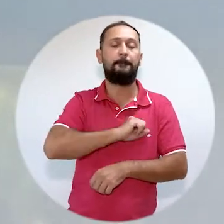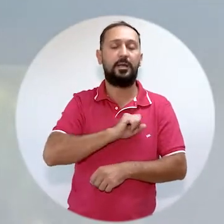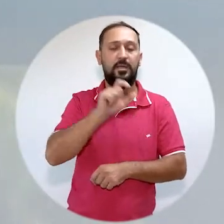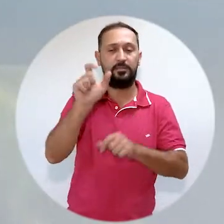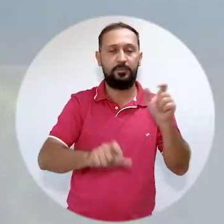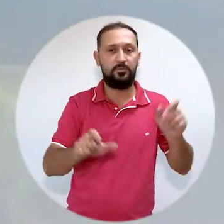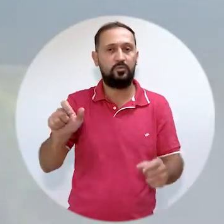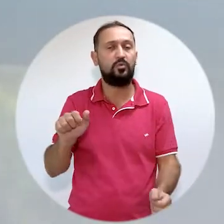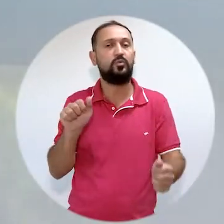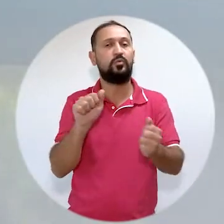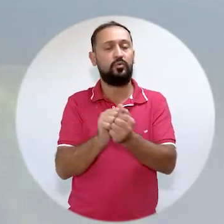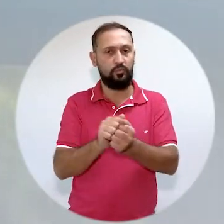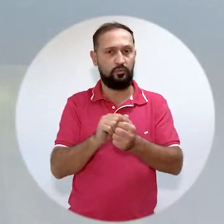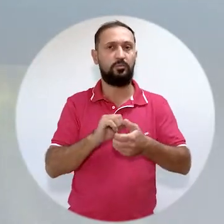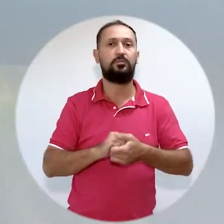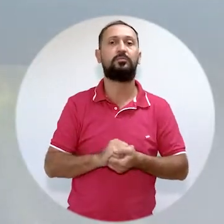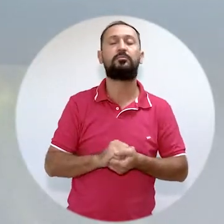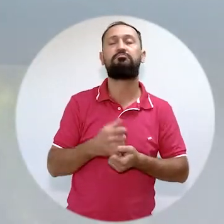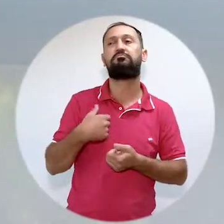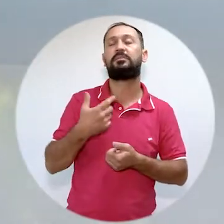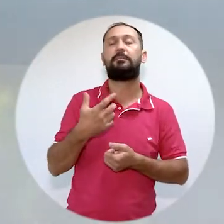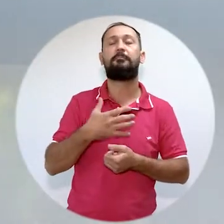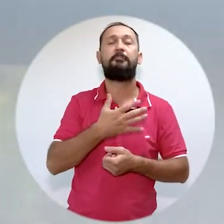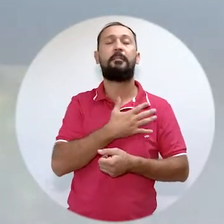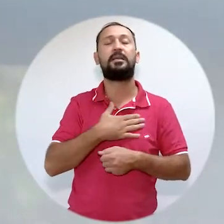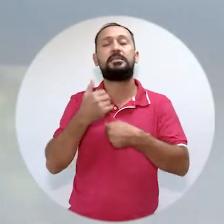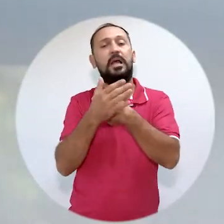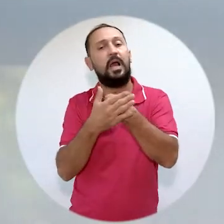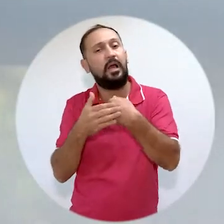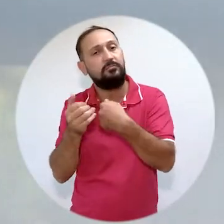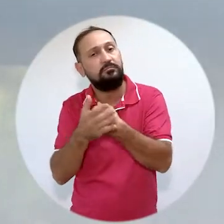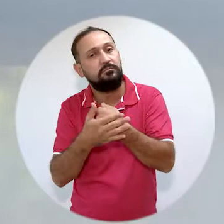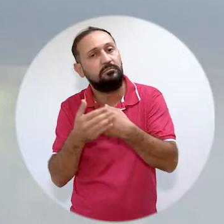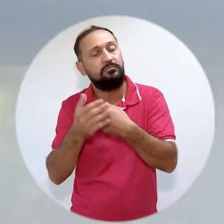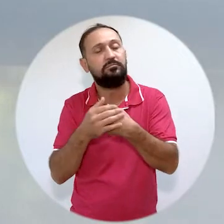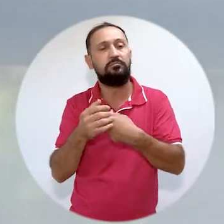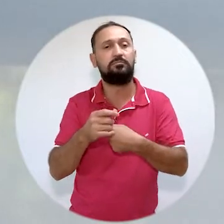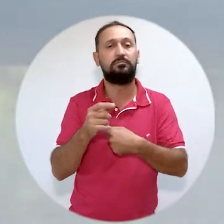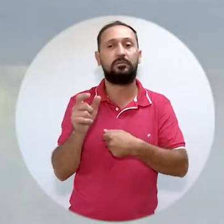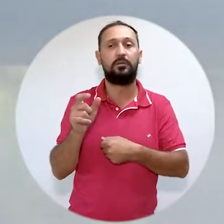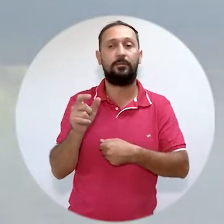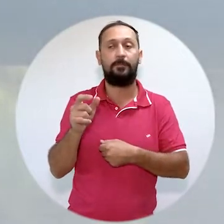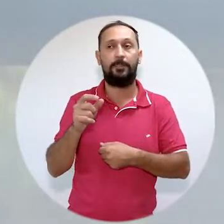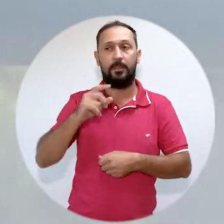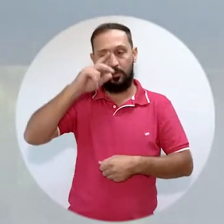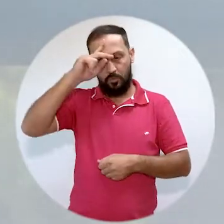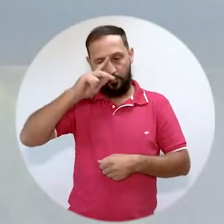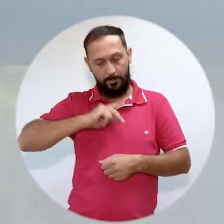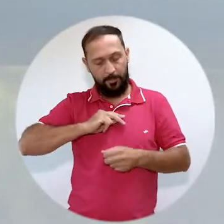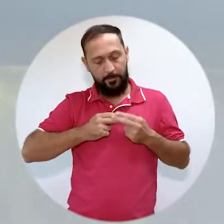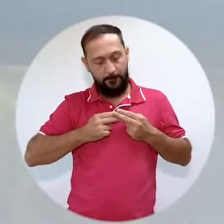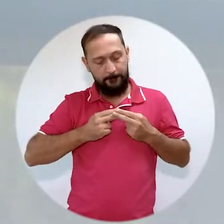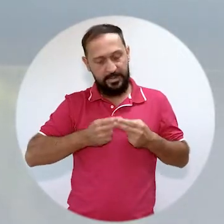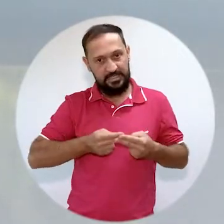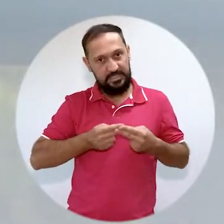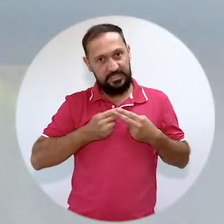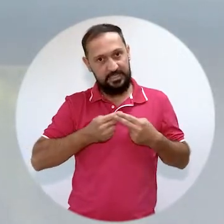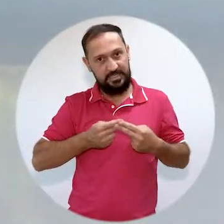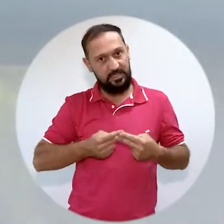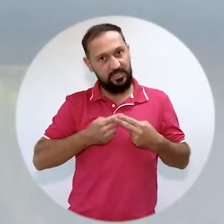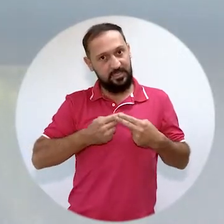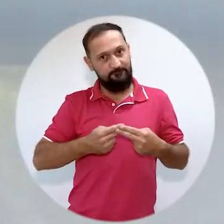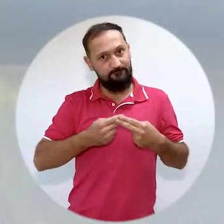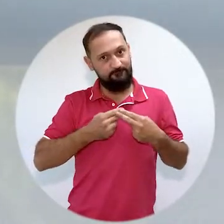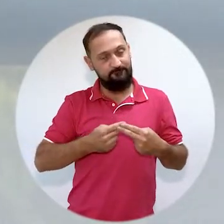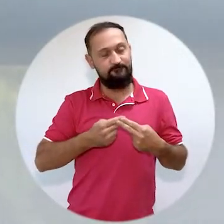mais as pessoas que estão do nosso lado, sermos mais gentis, sermos mais pacientes conosco mesmo,